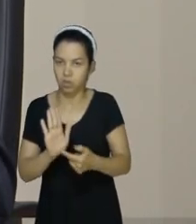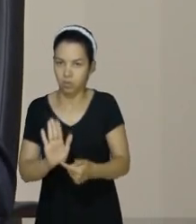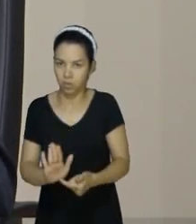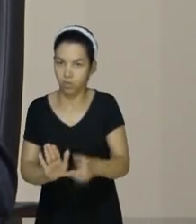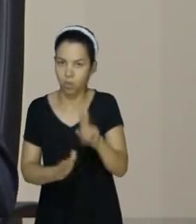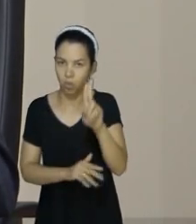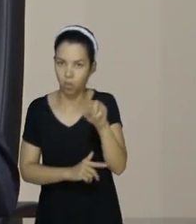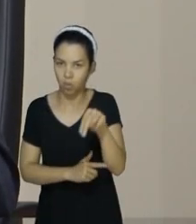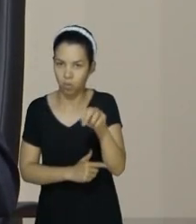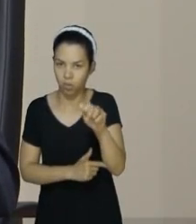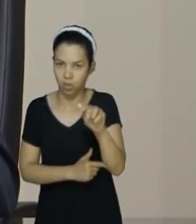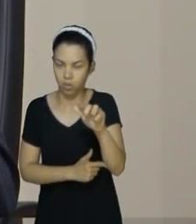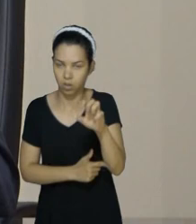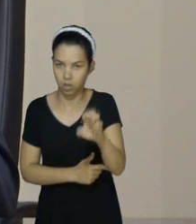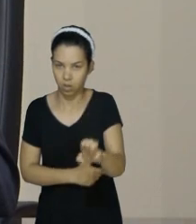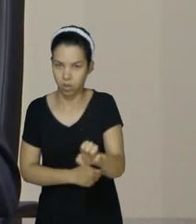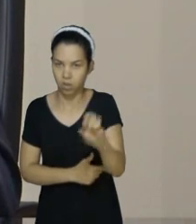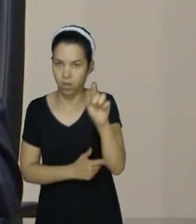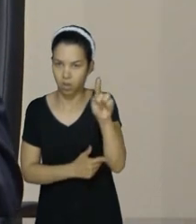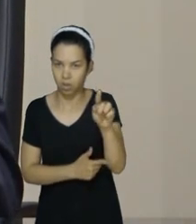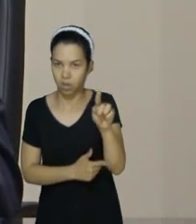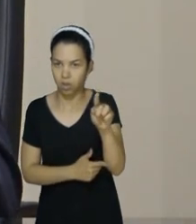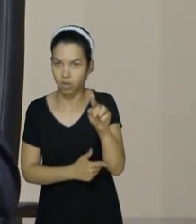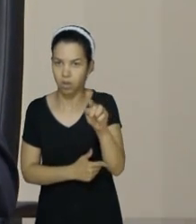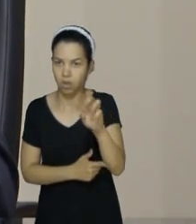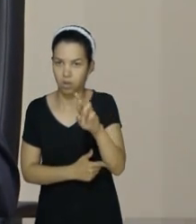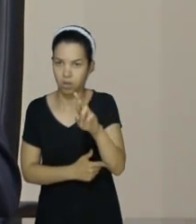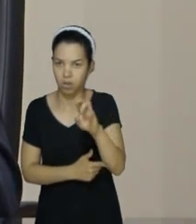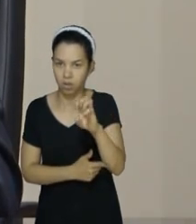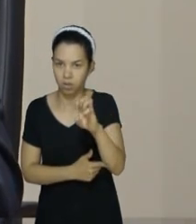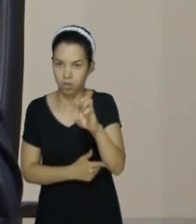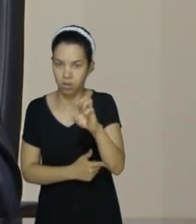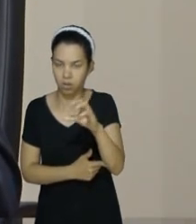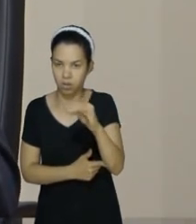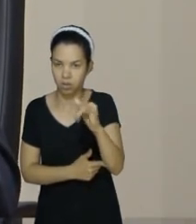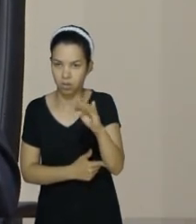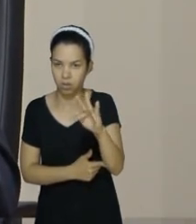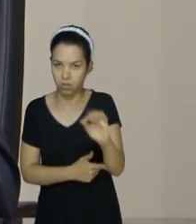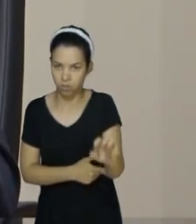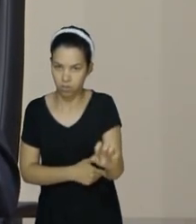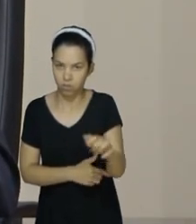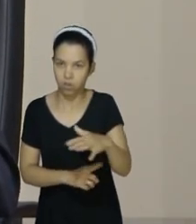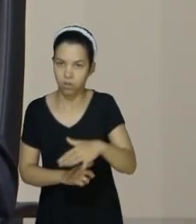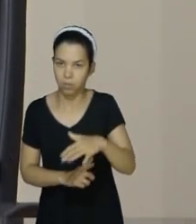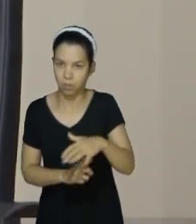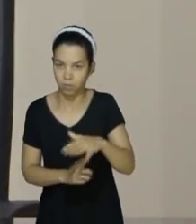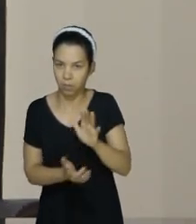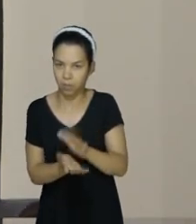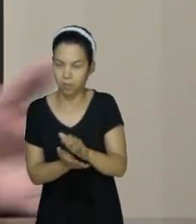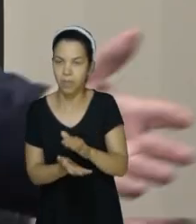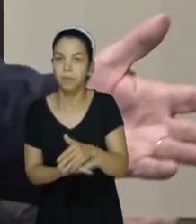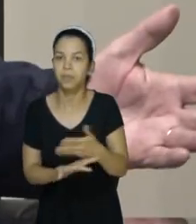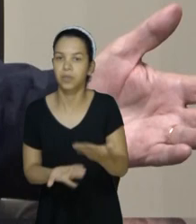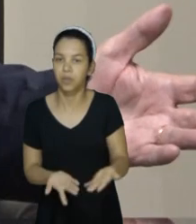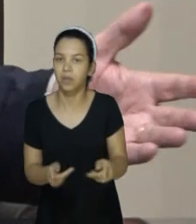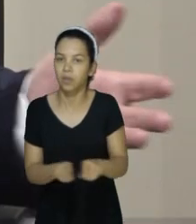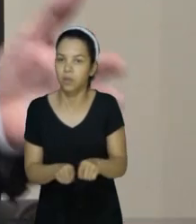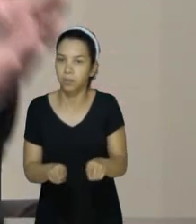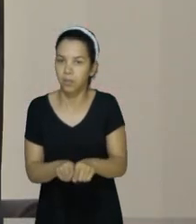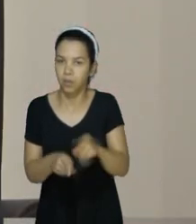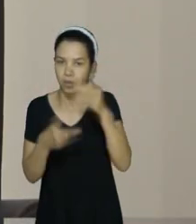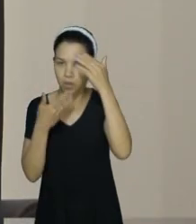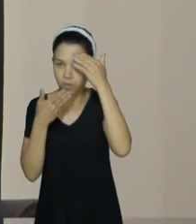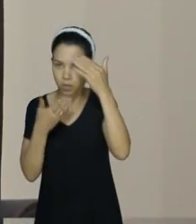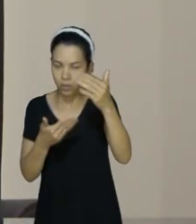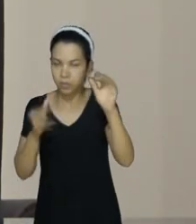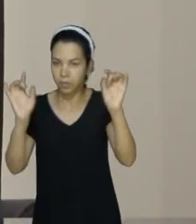UNALI, lá em Recife, Pernambuco. E um agradecimento especial à